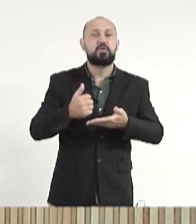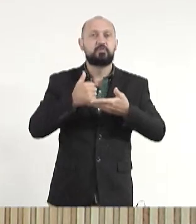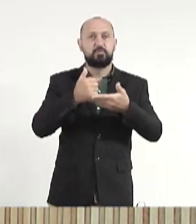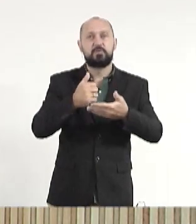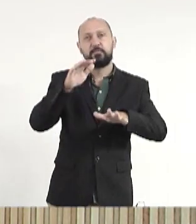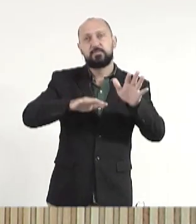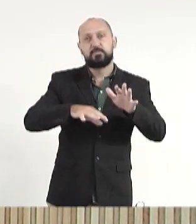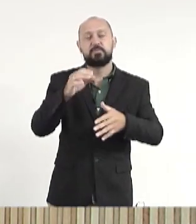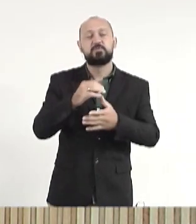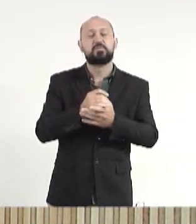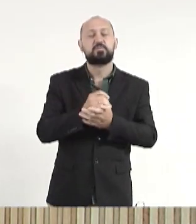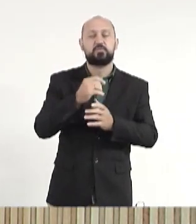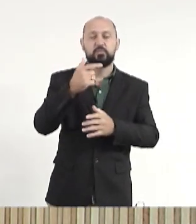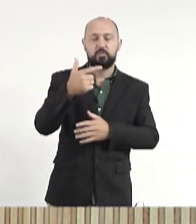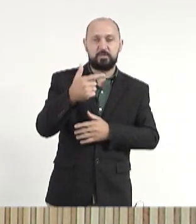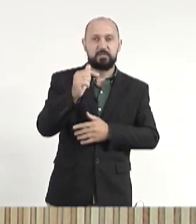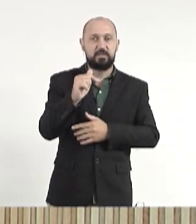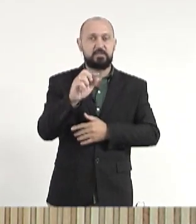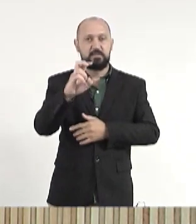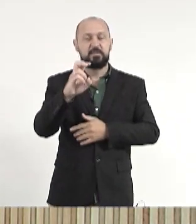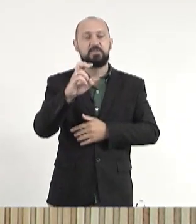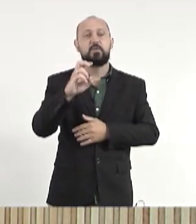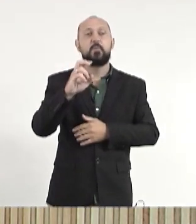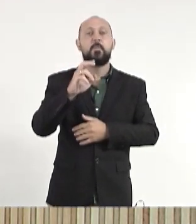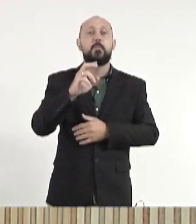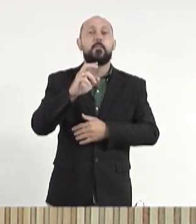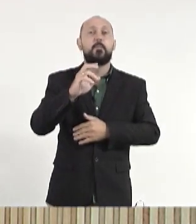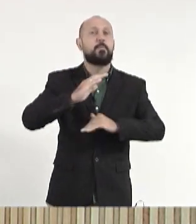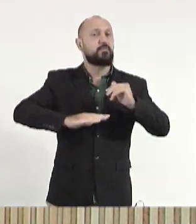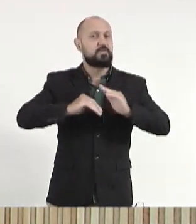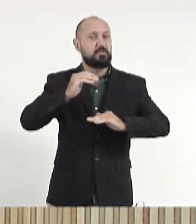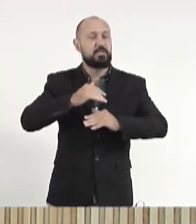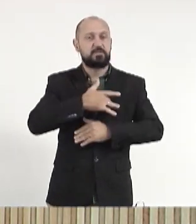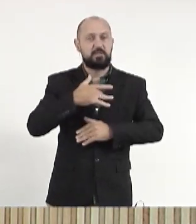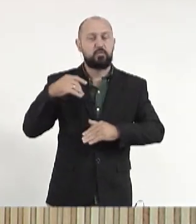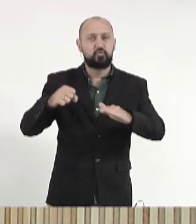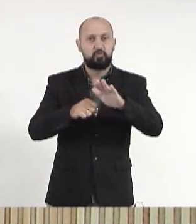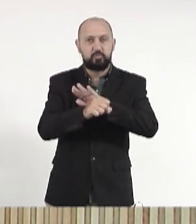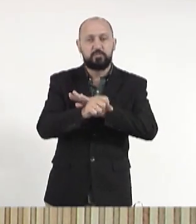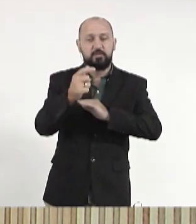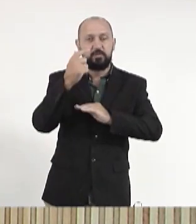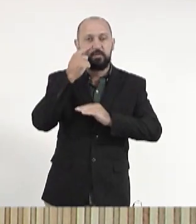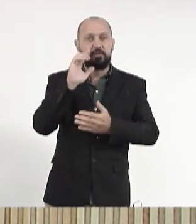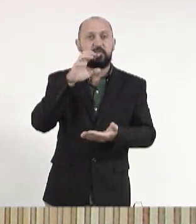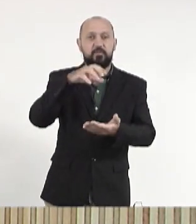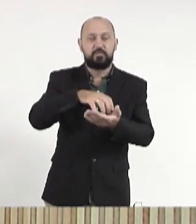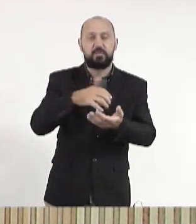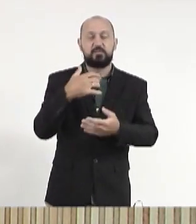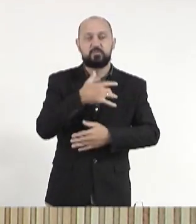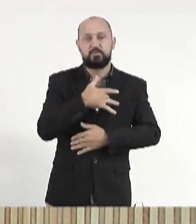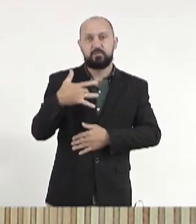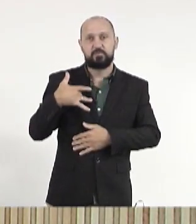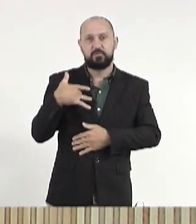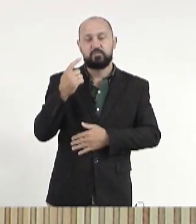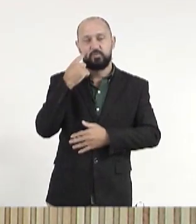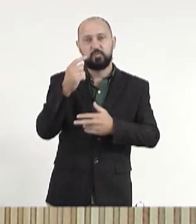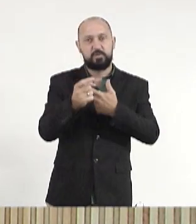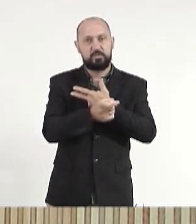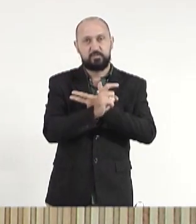auxiliares. Ao todo, então, são mais 275 profissionais de saúde no quadro de servidores da Fundação de Saúde do